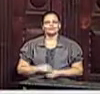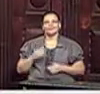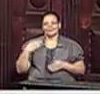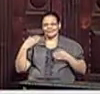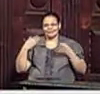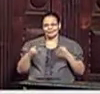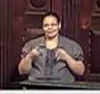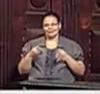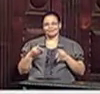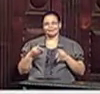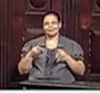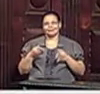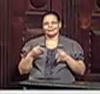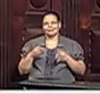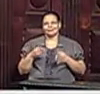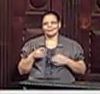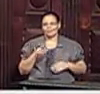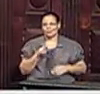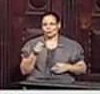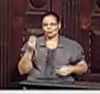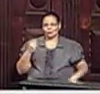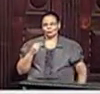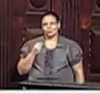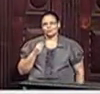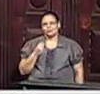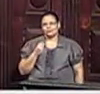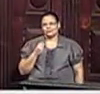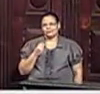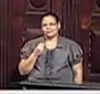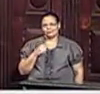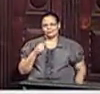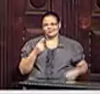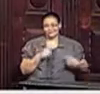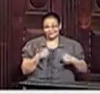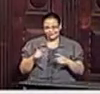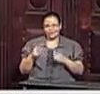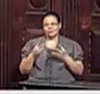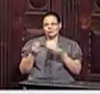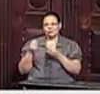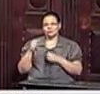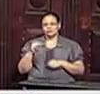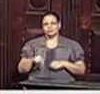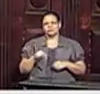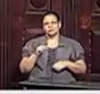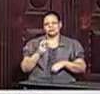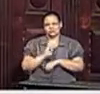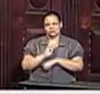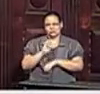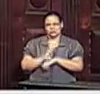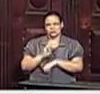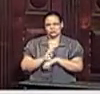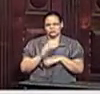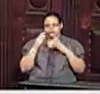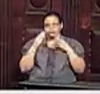atingido a muitos do nosso estado, que é o tema da segurança